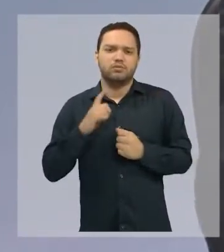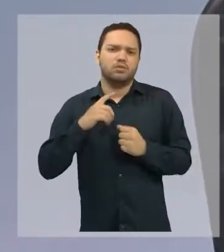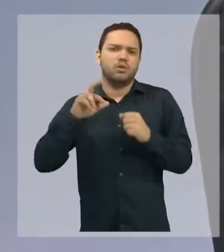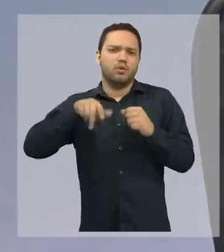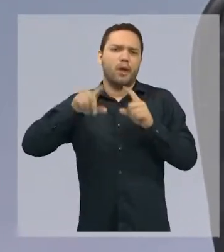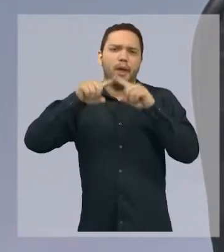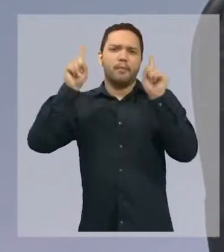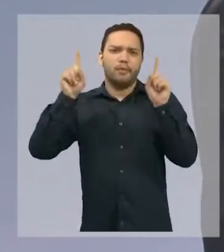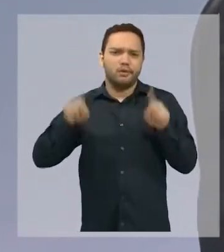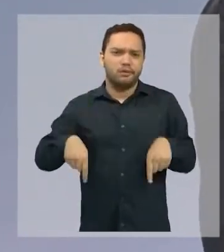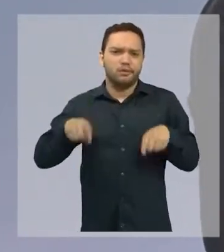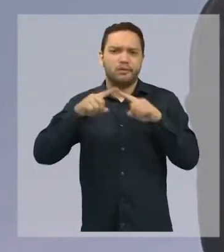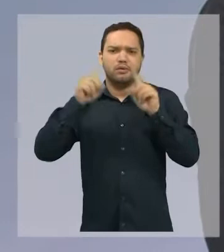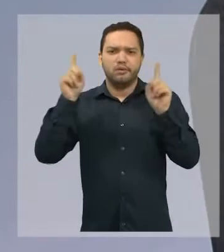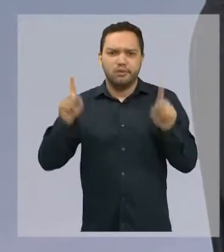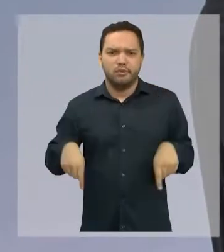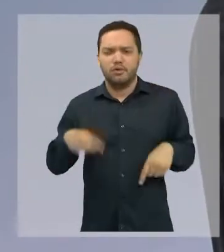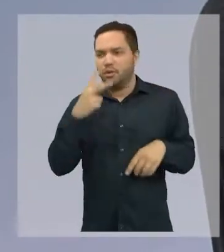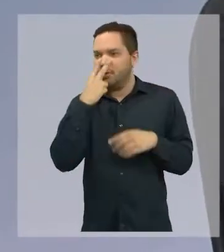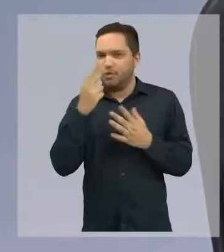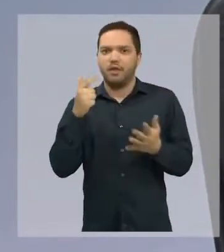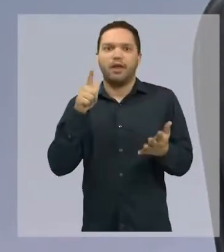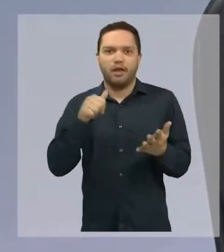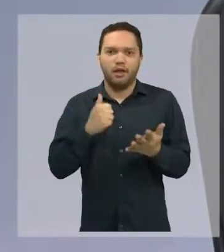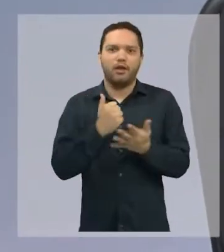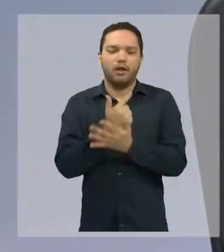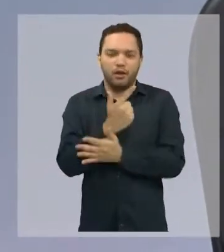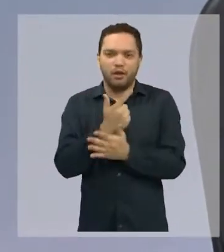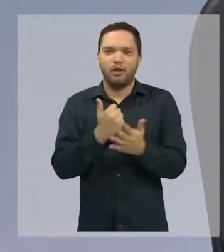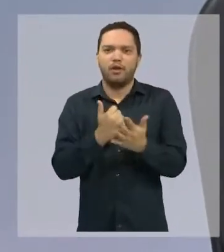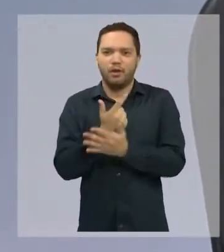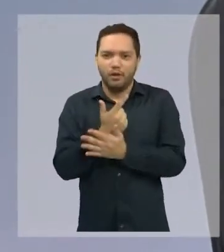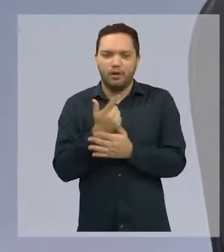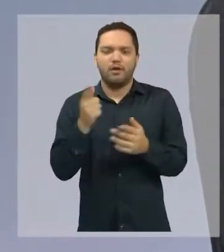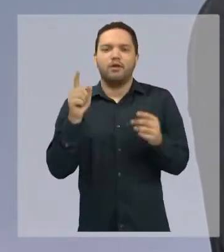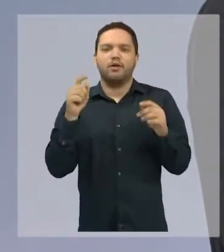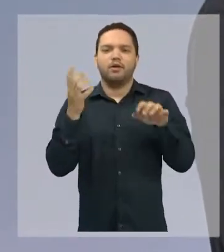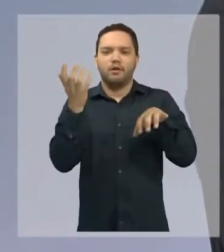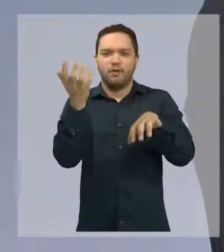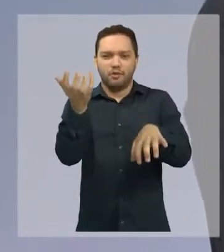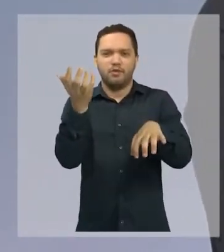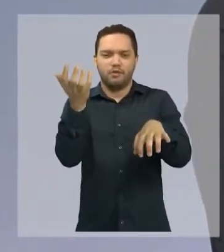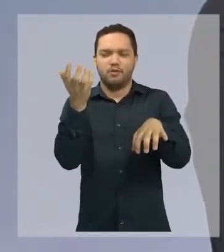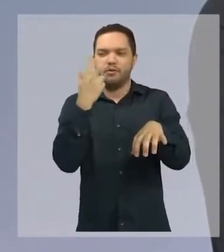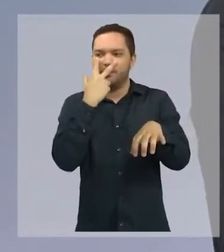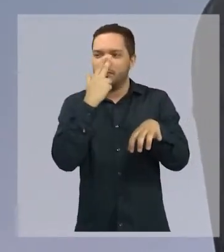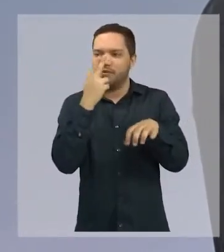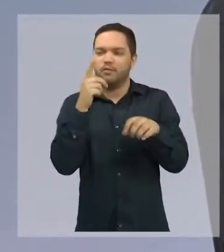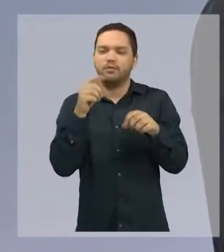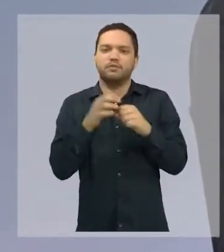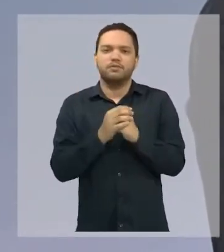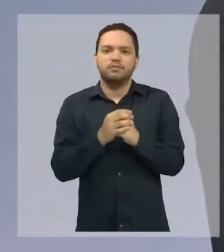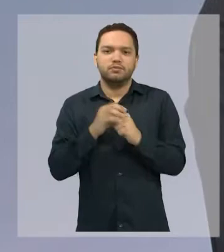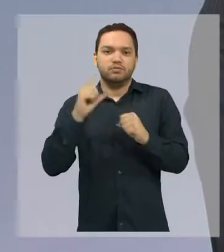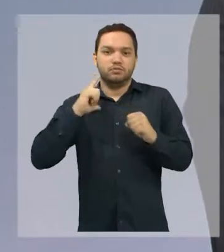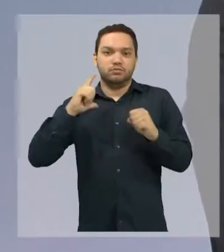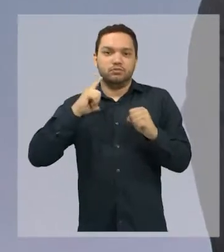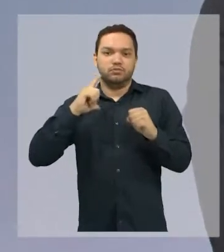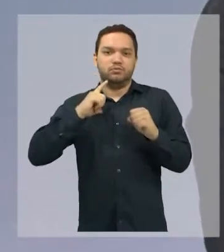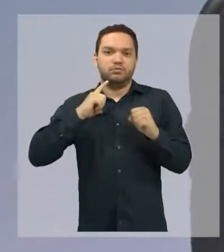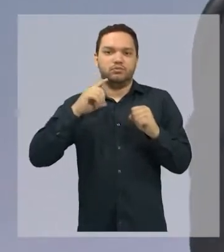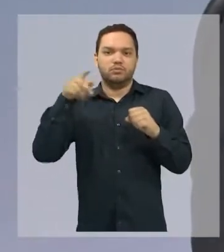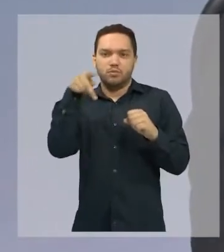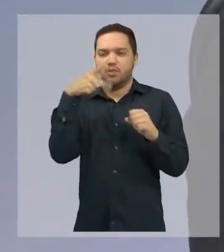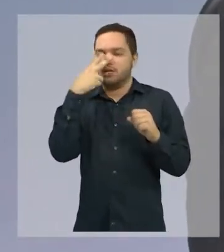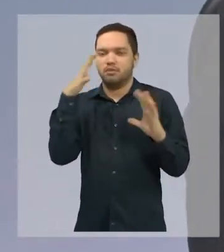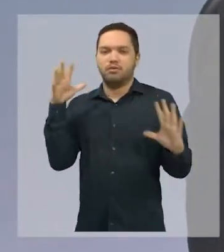de projeto, era coalizão de comprar. O parlamento era uma extensão cleptocrática